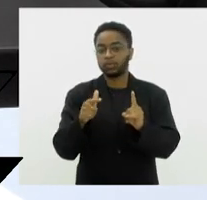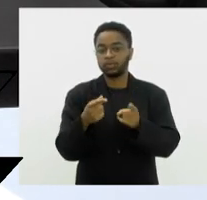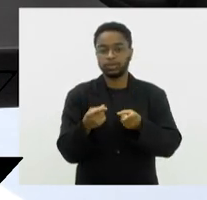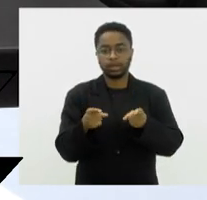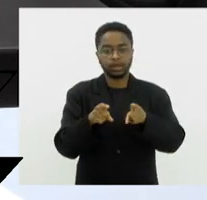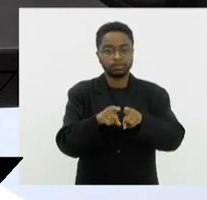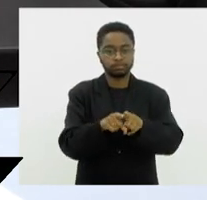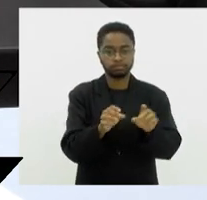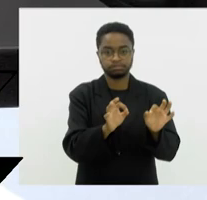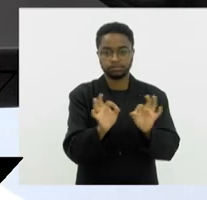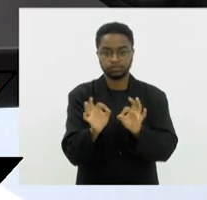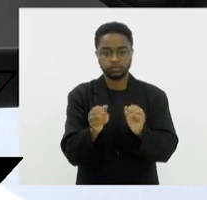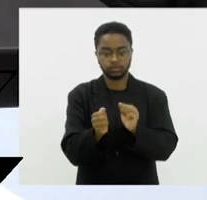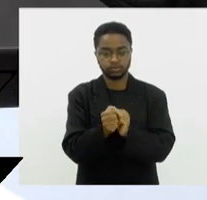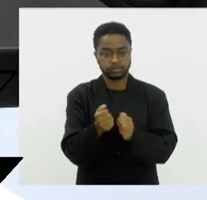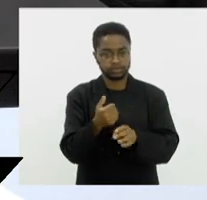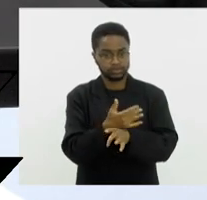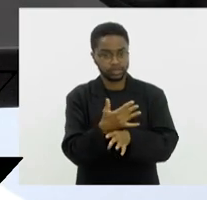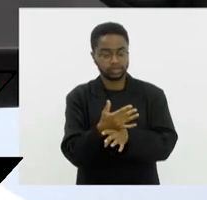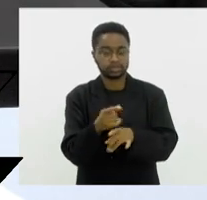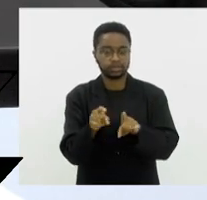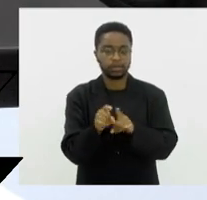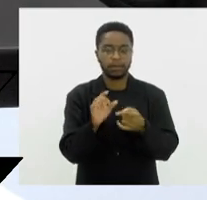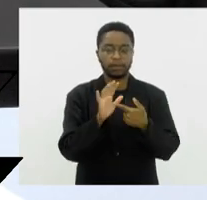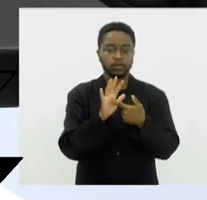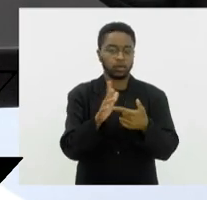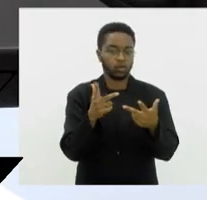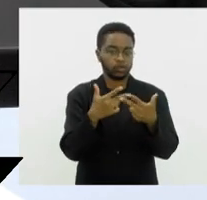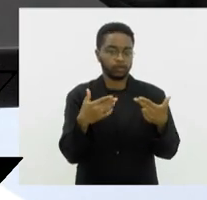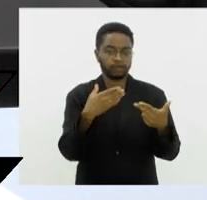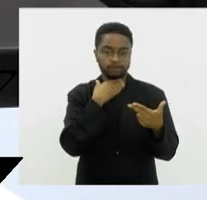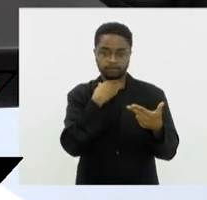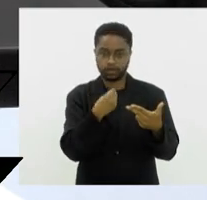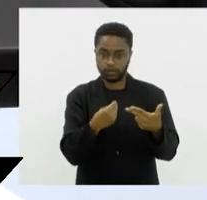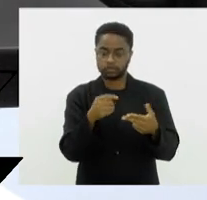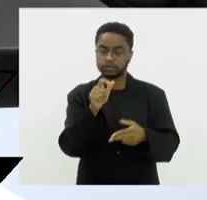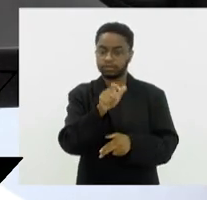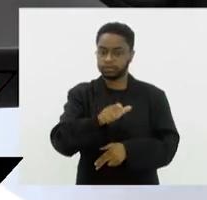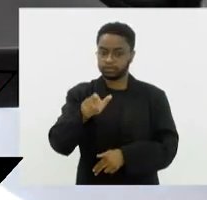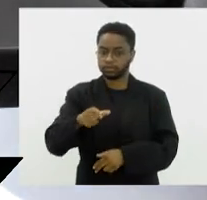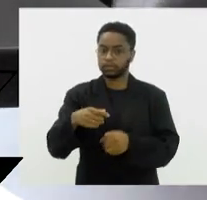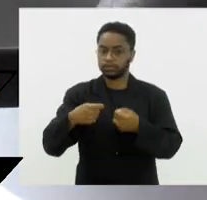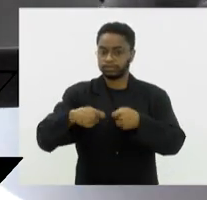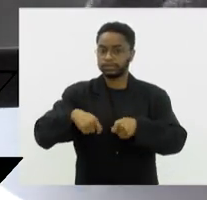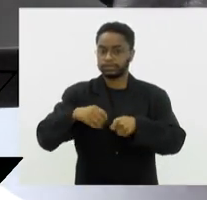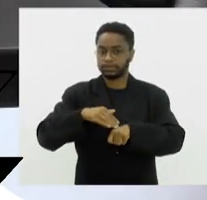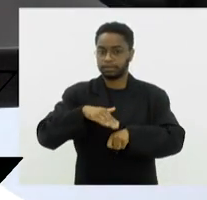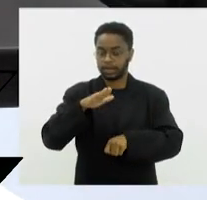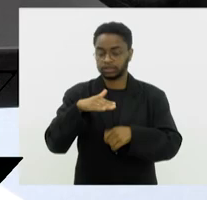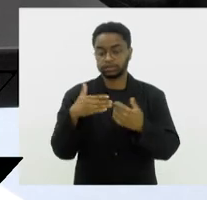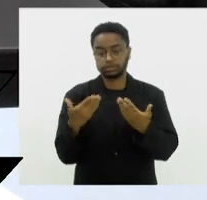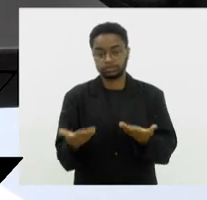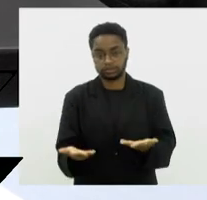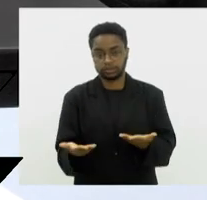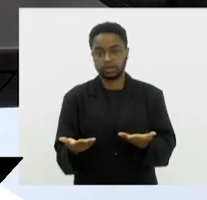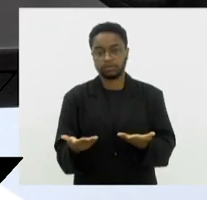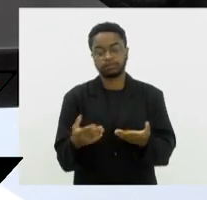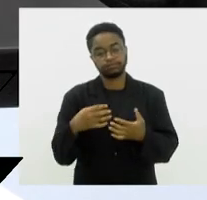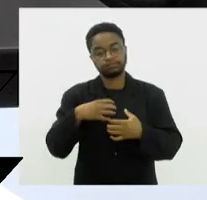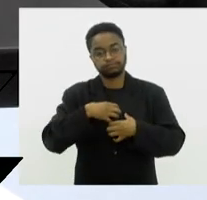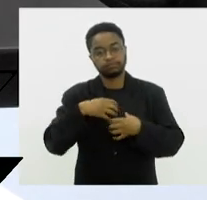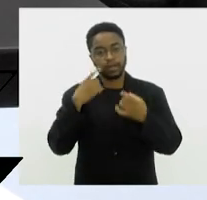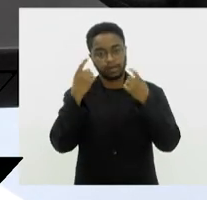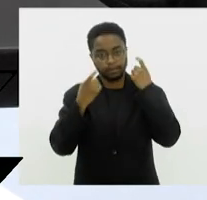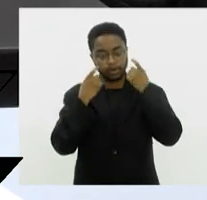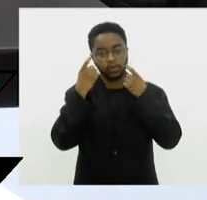a cidade, vendendo ilusão ao cidadão mais vulnerável. Perfeito. Então, isso é uma